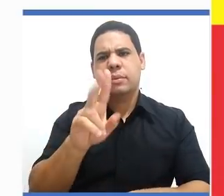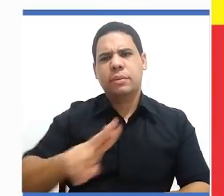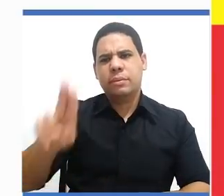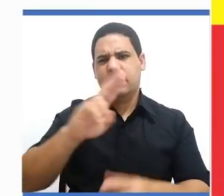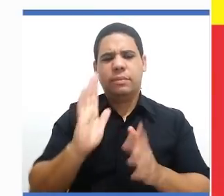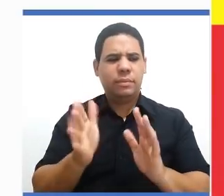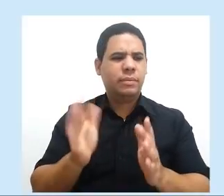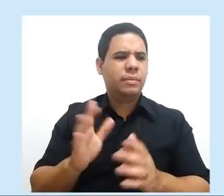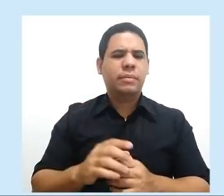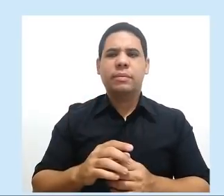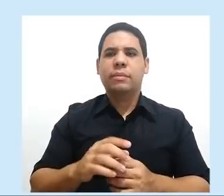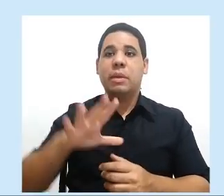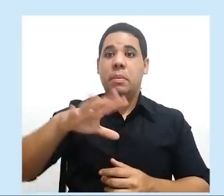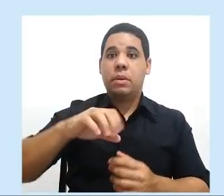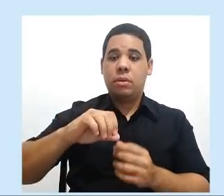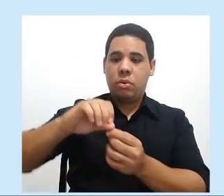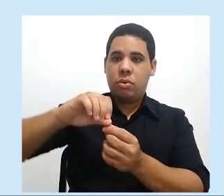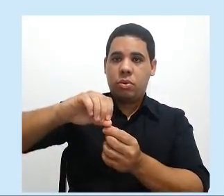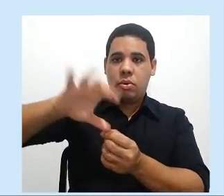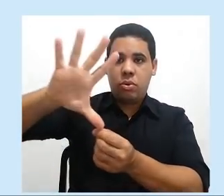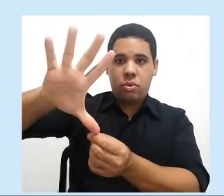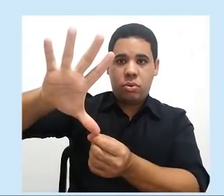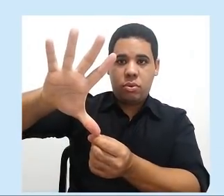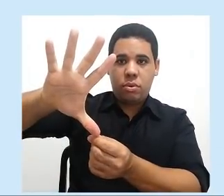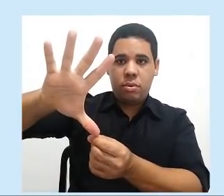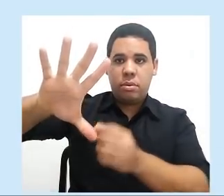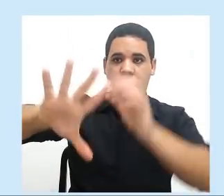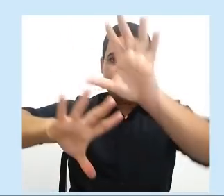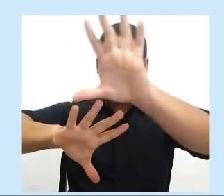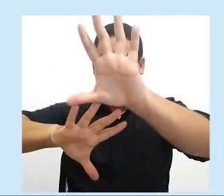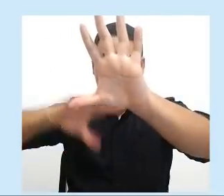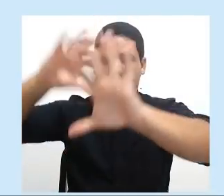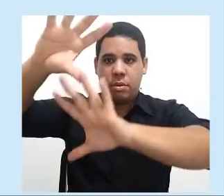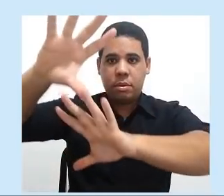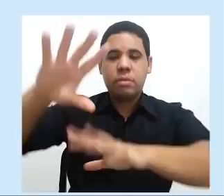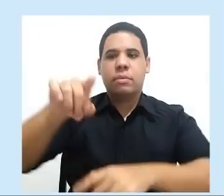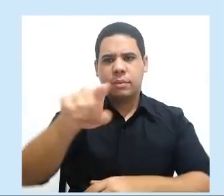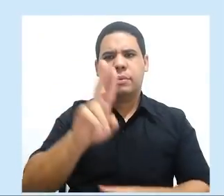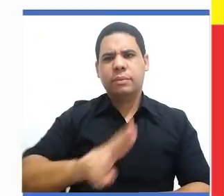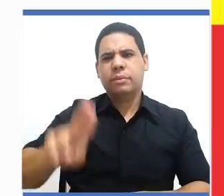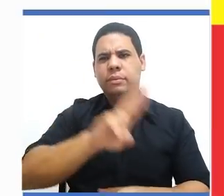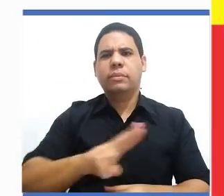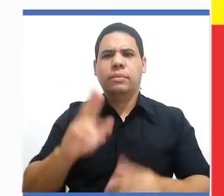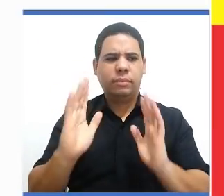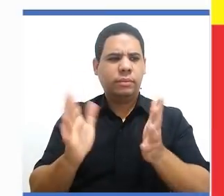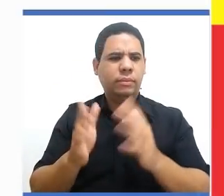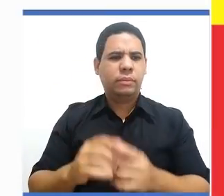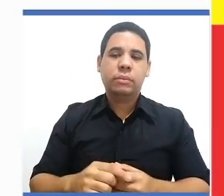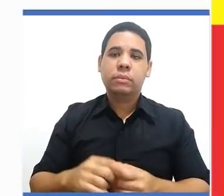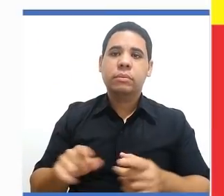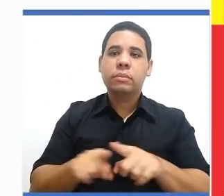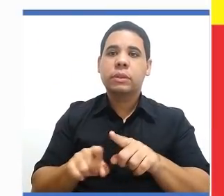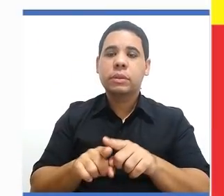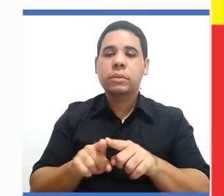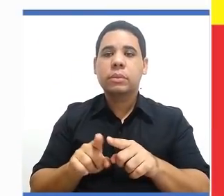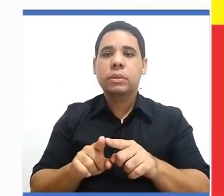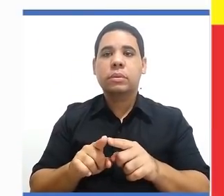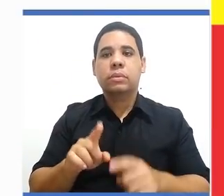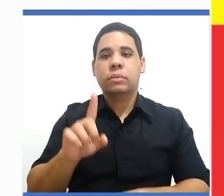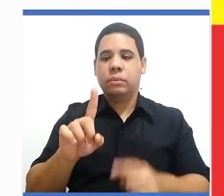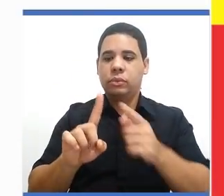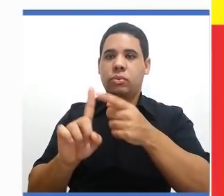Palmo, também você já usou palmo. Quantos palmos tem daqui para cá? Você já usou. Dedo, talvez você não tenha